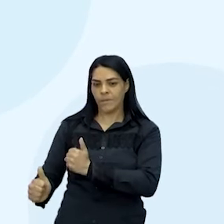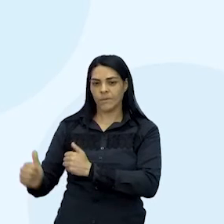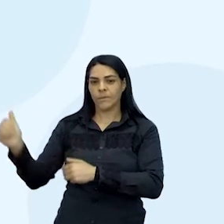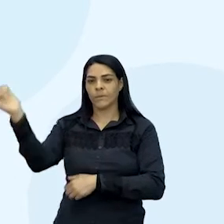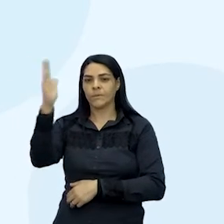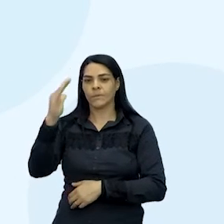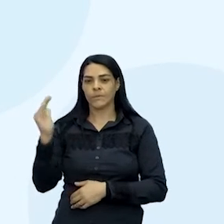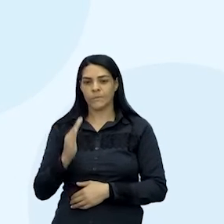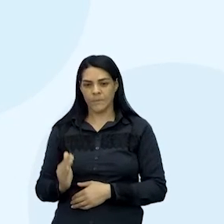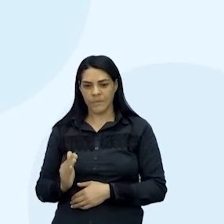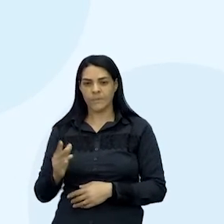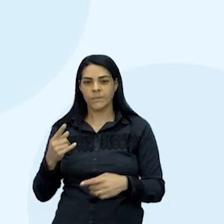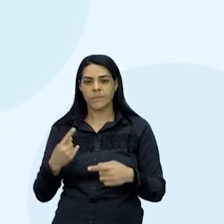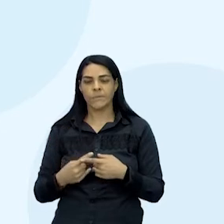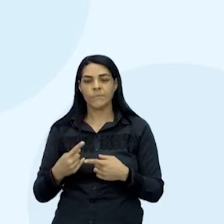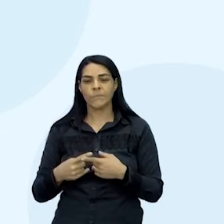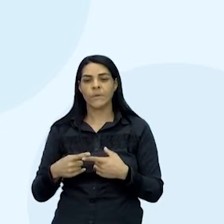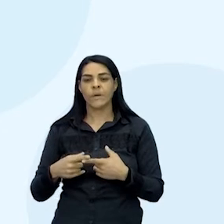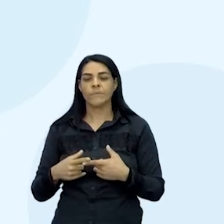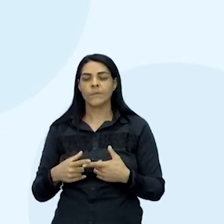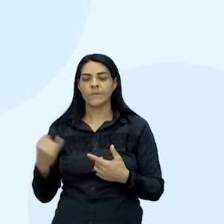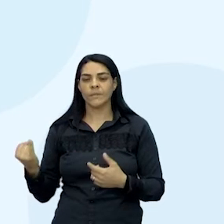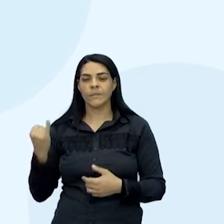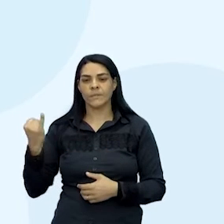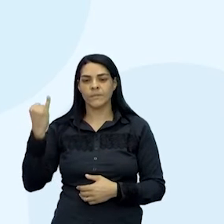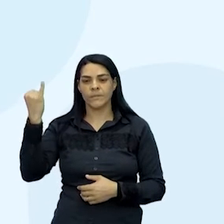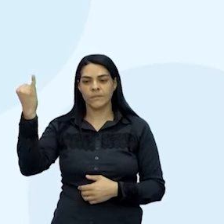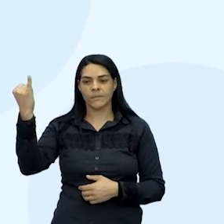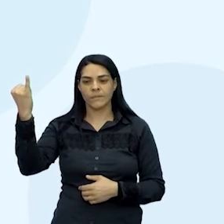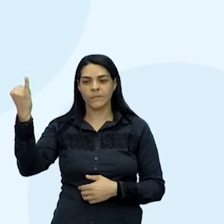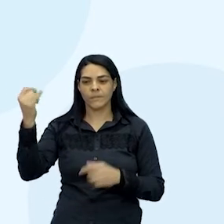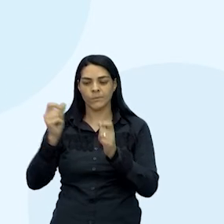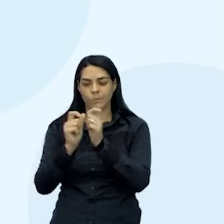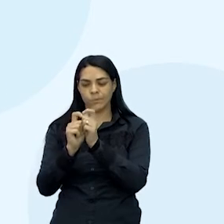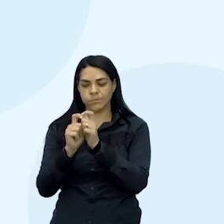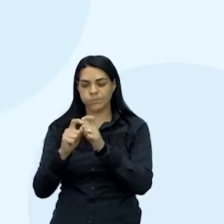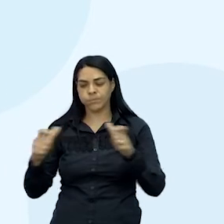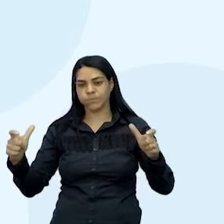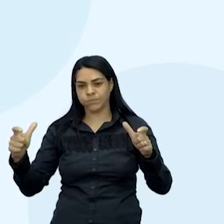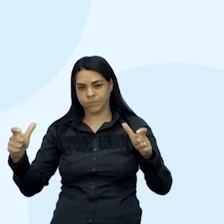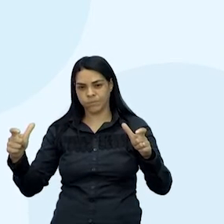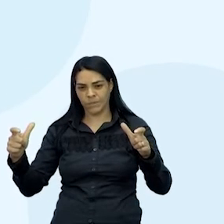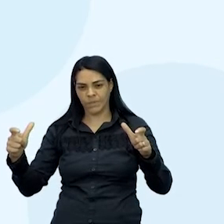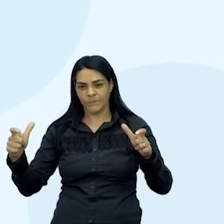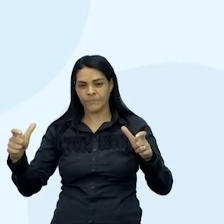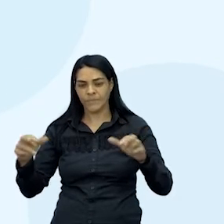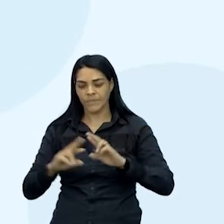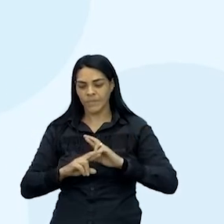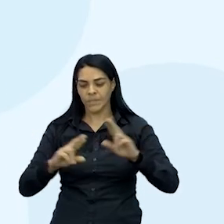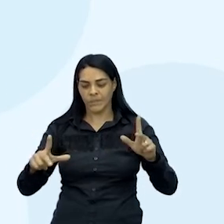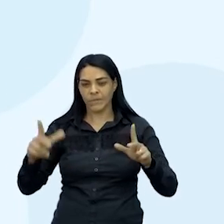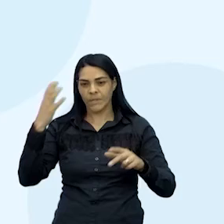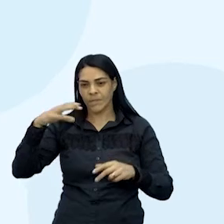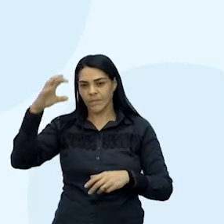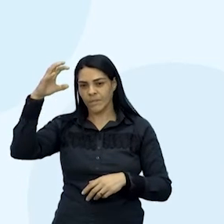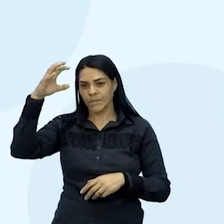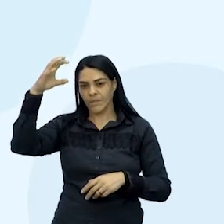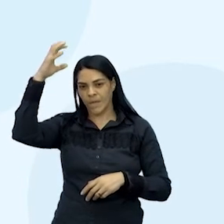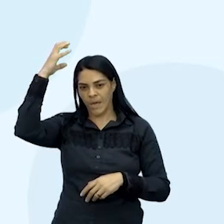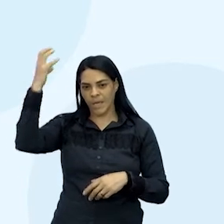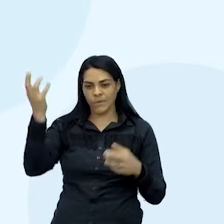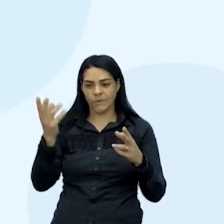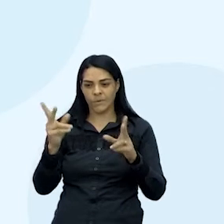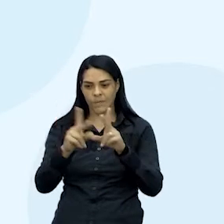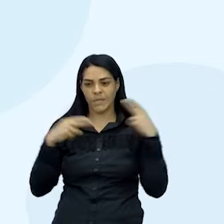um território muito grande, tudo bem? Então essa é uma das diferenças entre reino e império. O reino normalmente é menor e